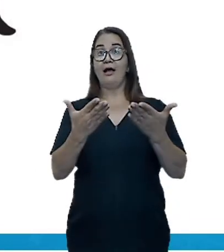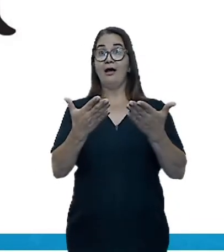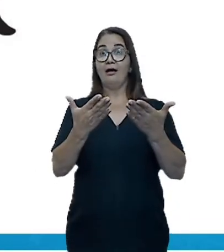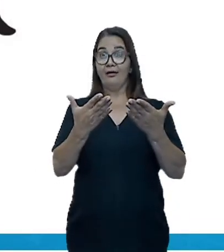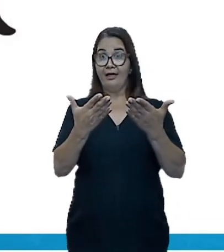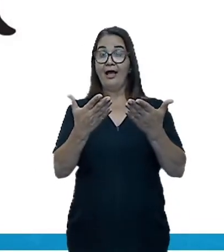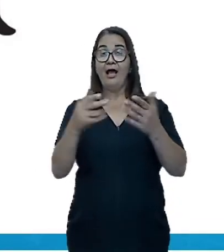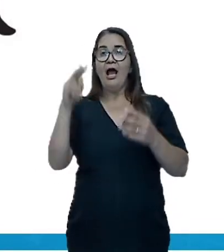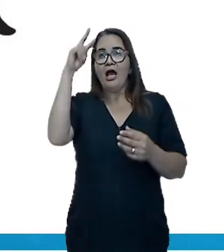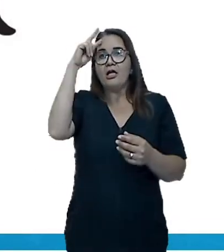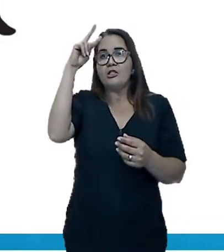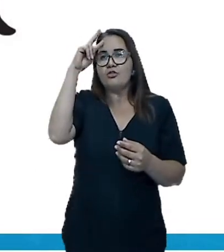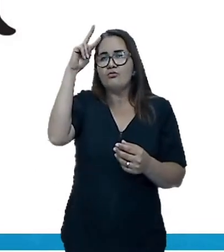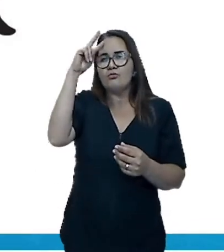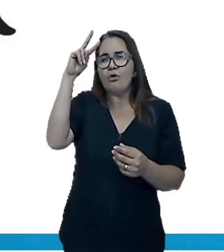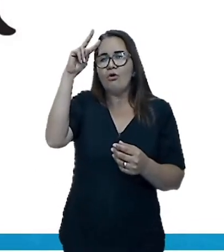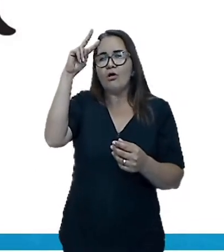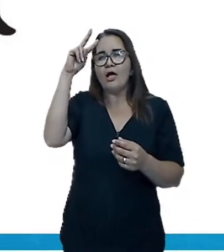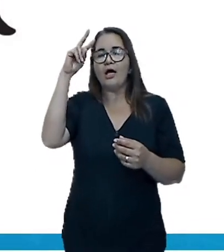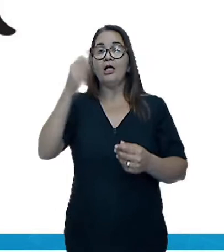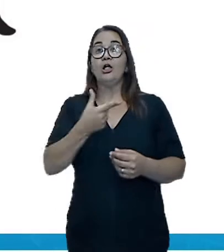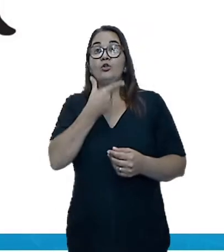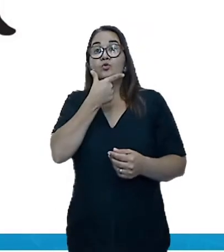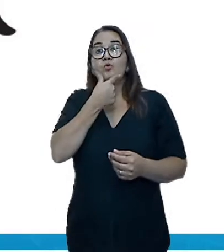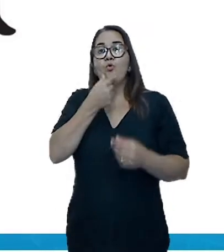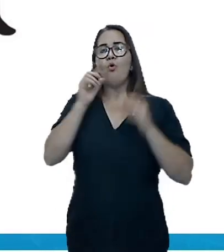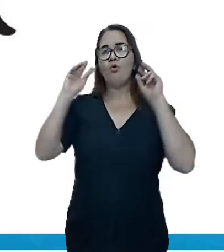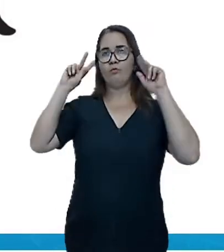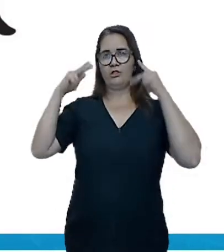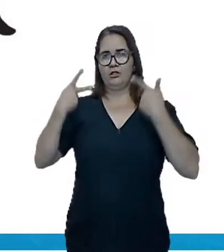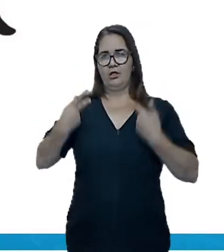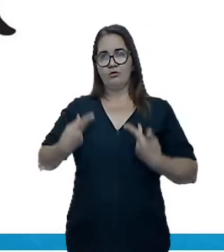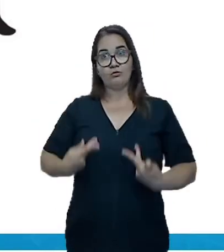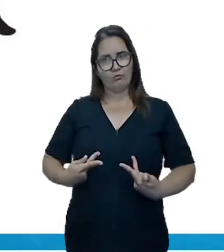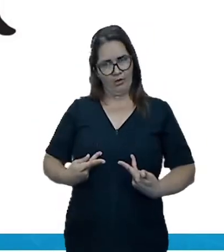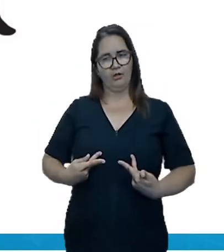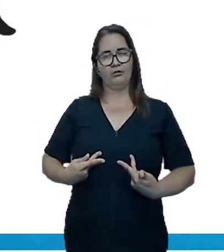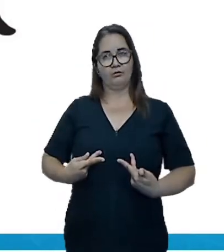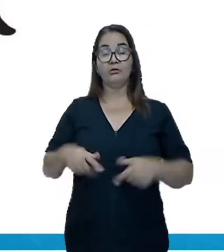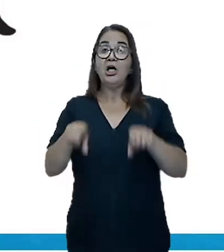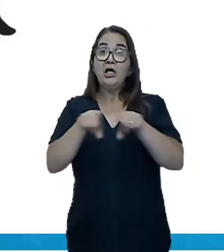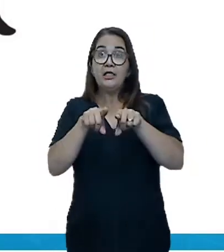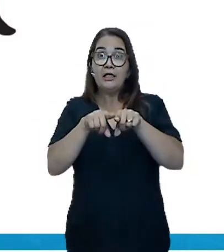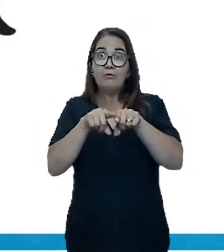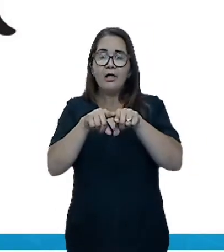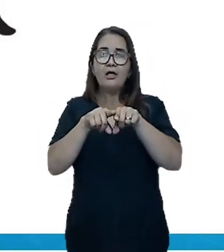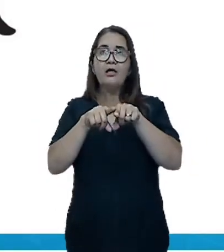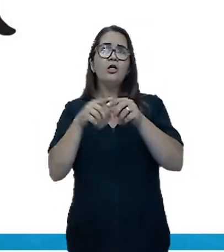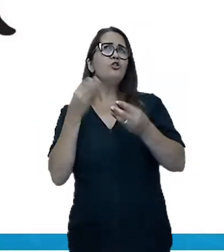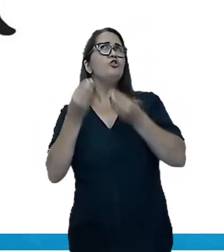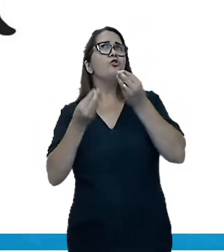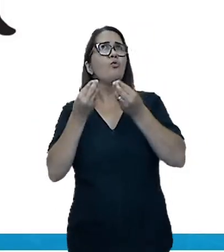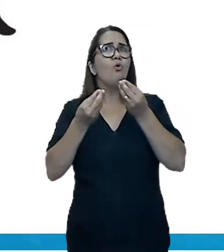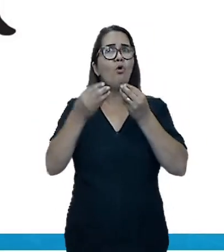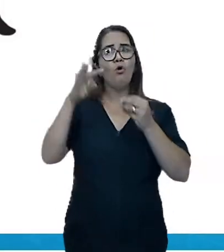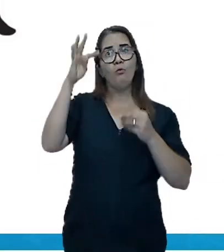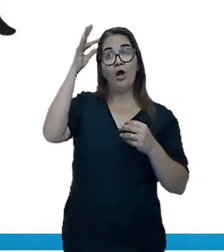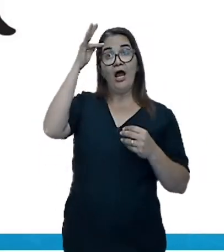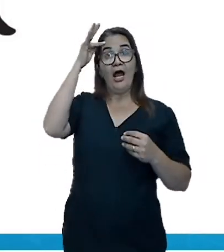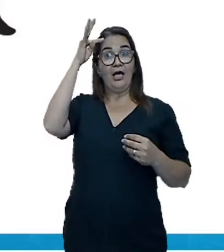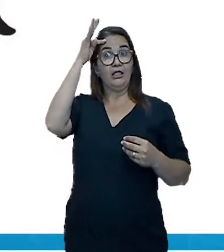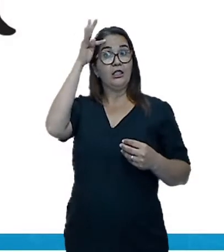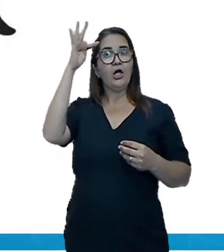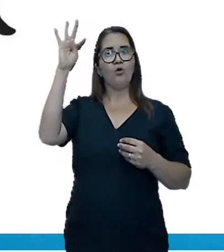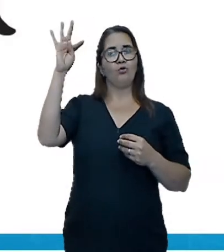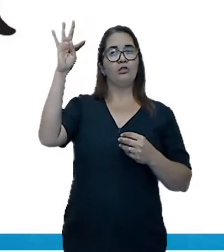disse. Nisso, nós temos duas teorias que tentam explicar o surgimento da humanidade: a teoria